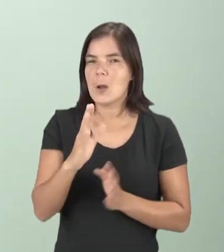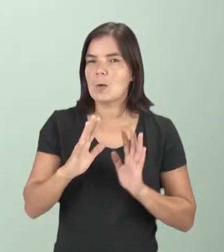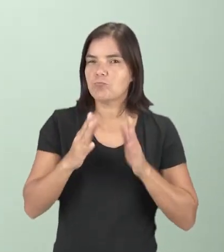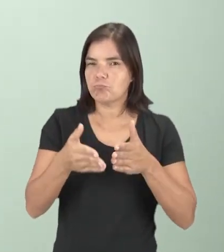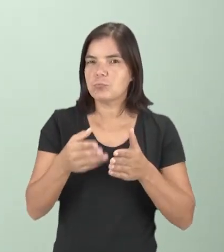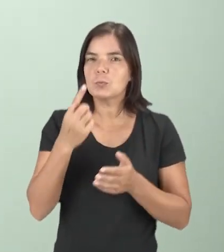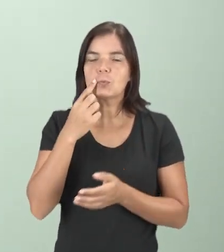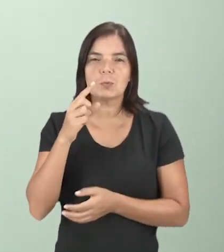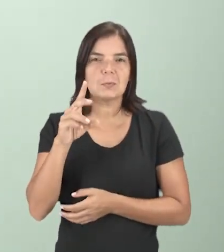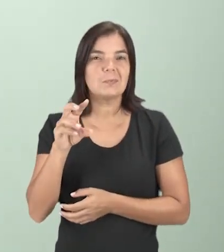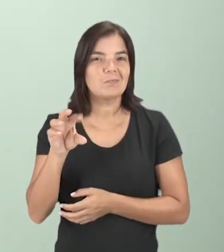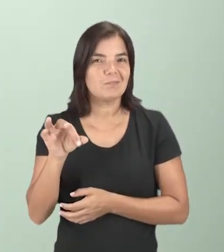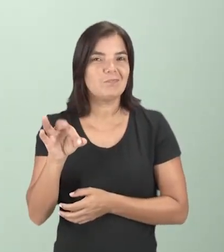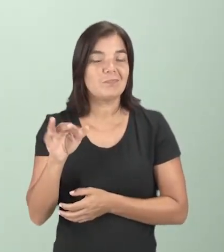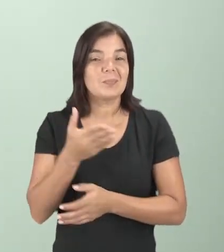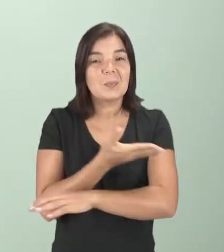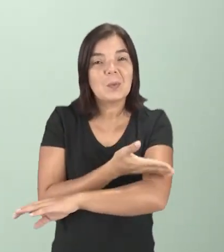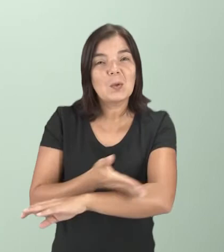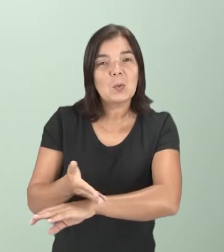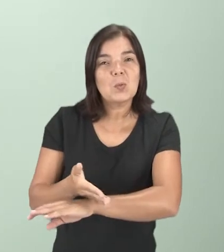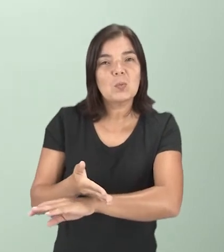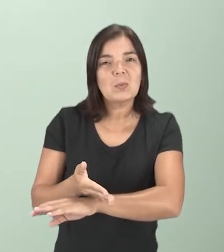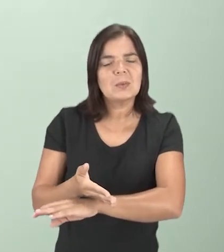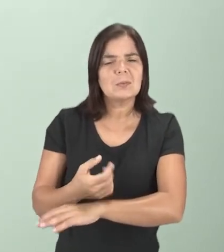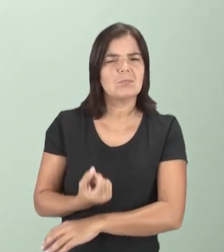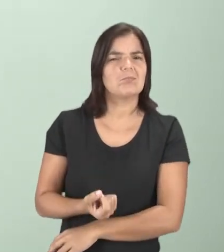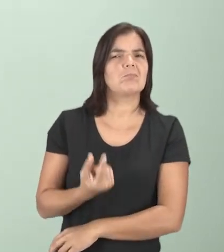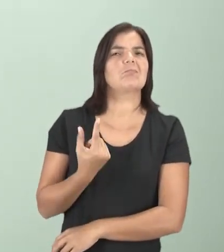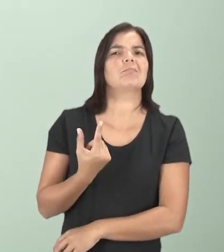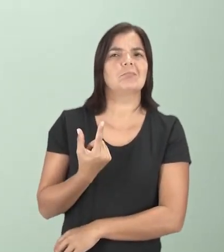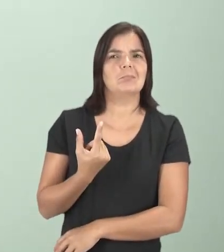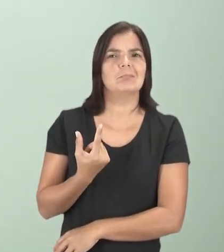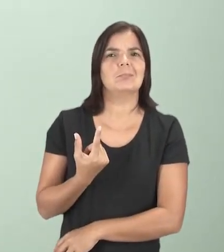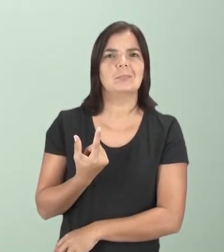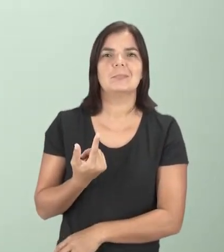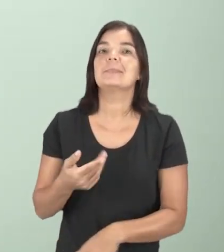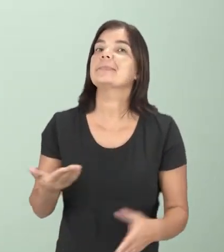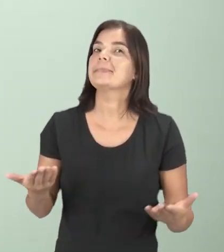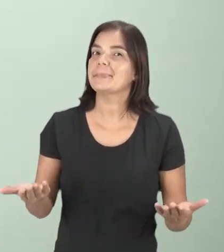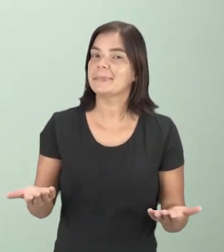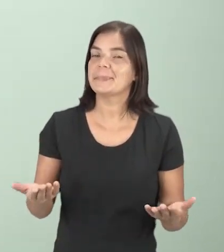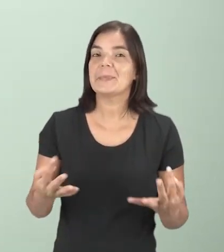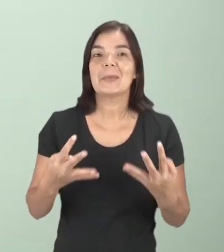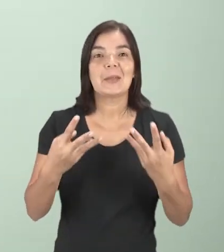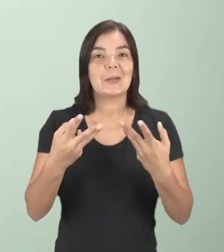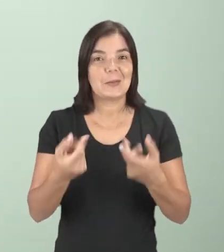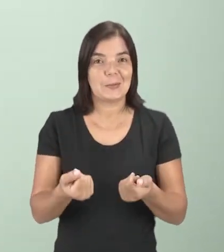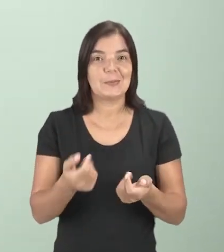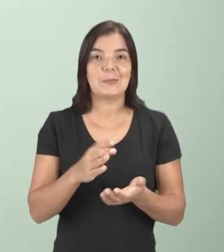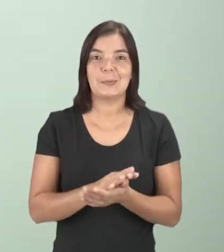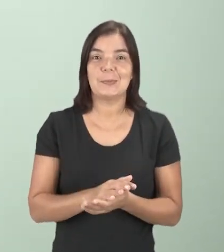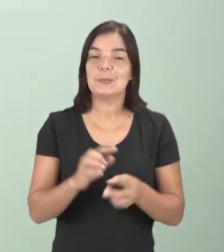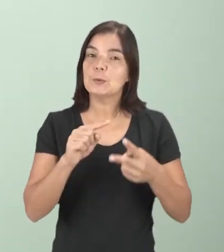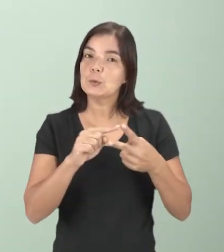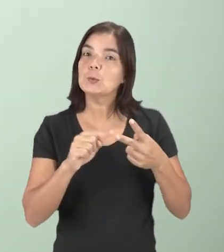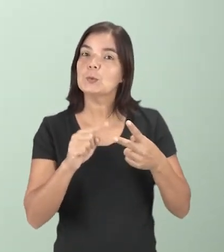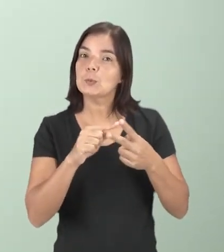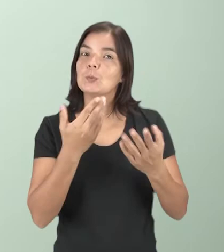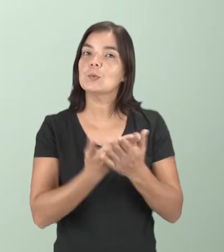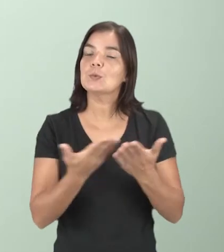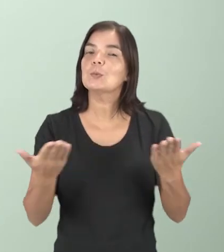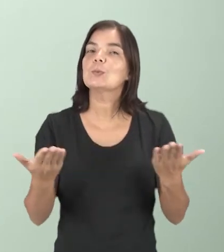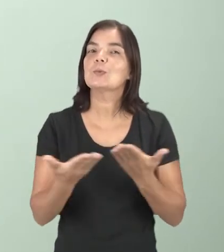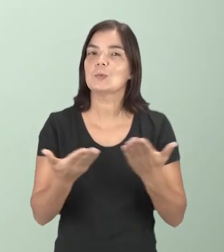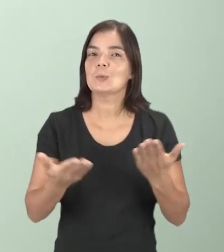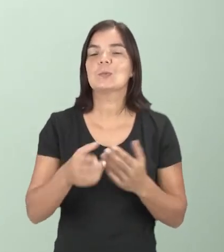concentração de sal, ela costuma estranhar. Então, todos esses dois sistemas que estudamos